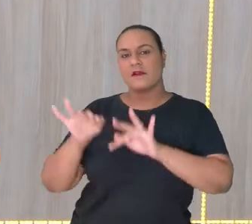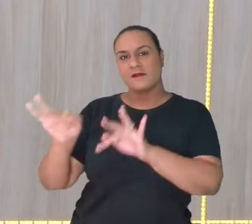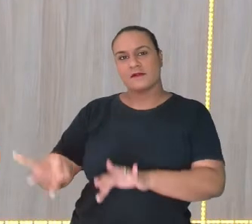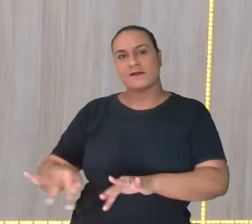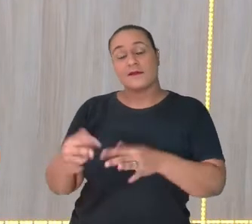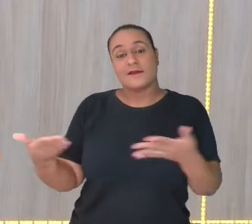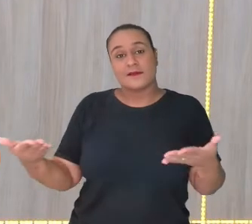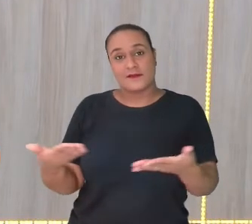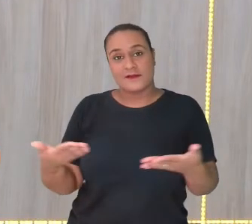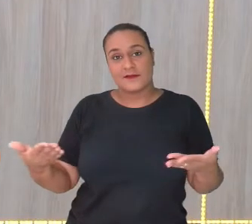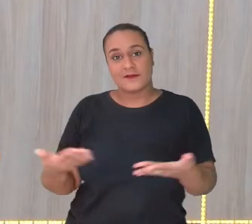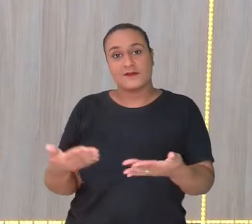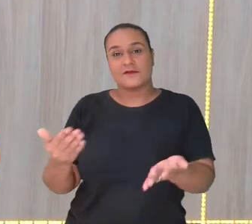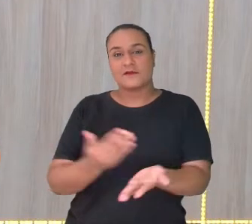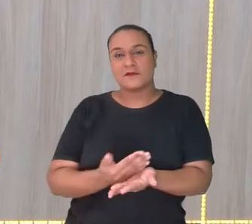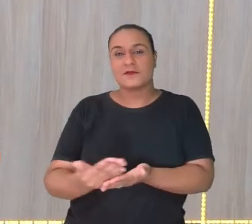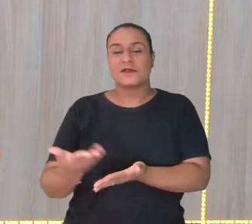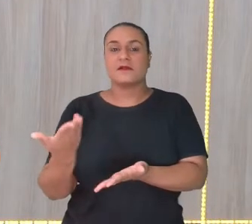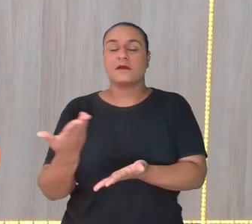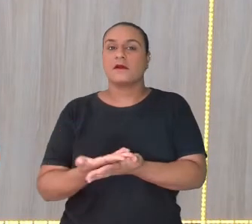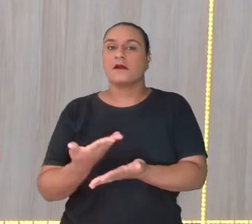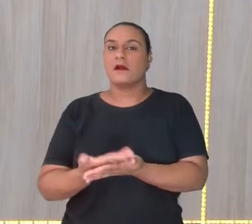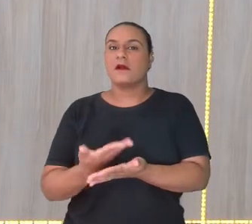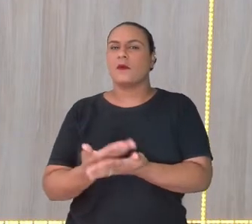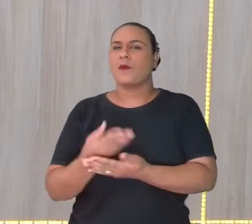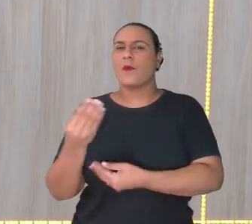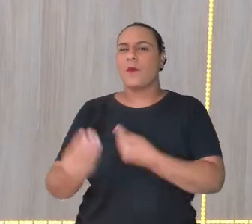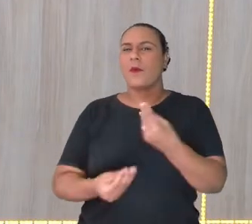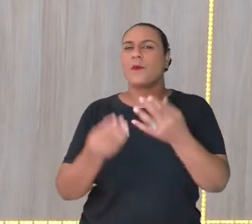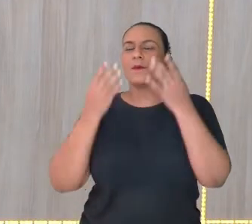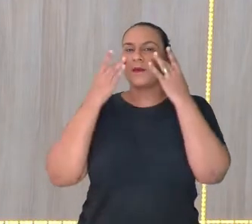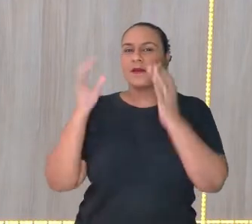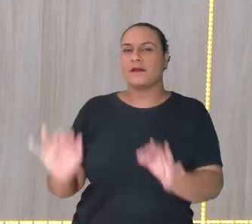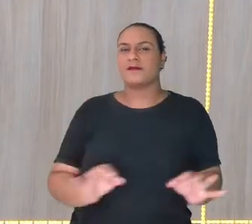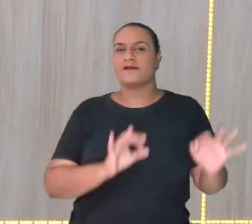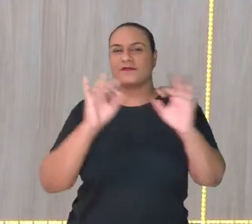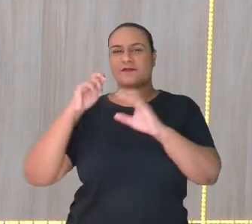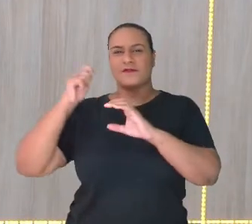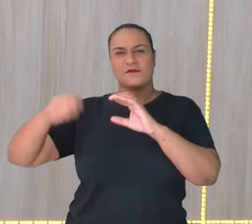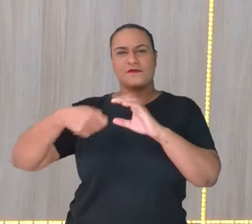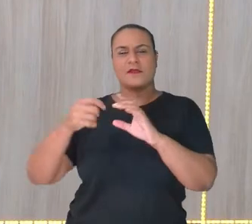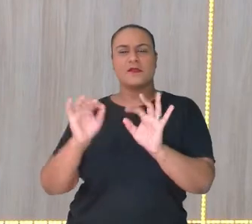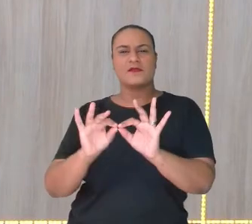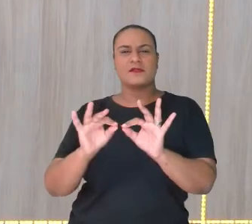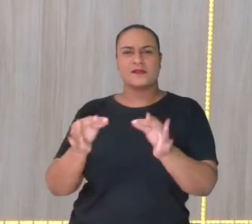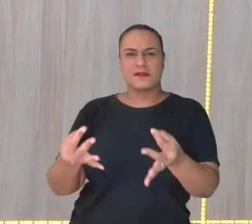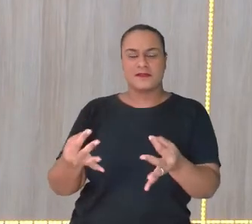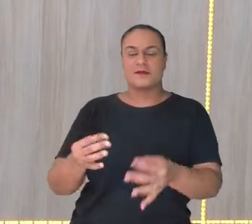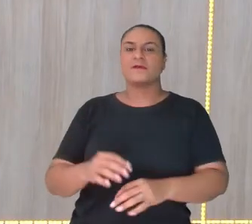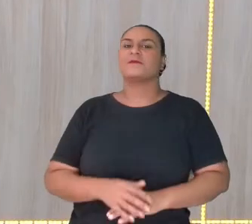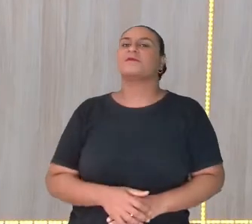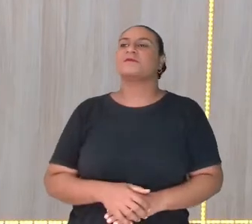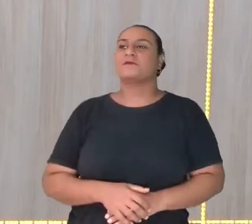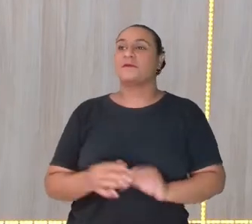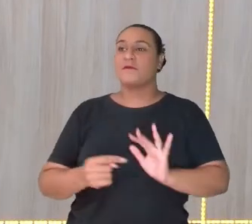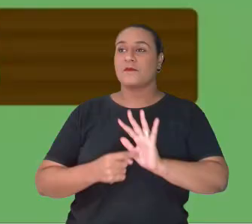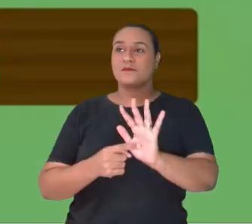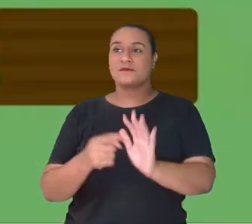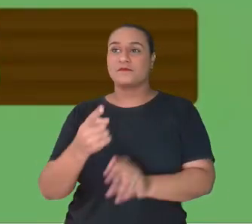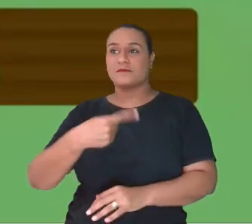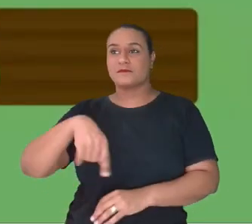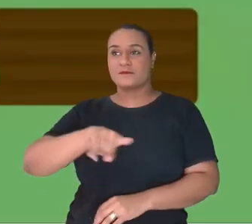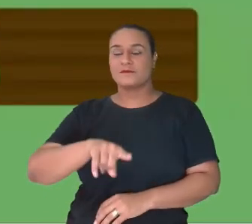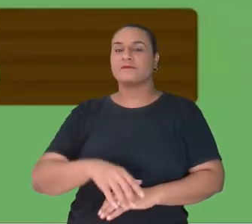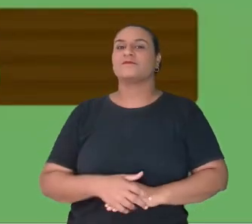vai começar a nossa aula assistindo um videozinho curto. Aí eu vou passar aqui